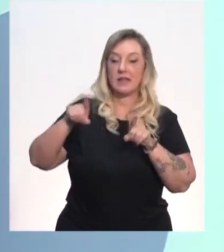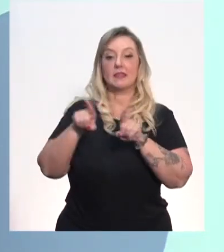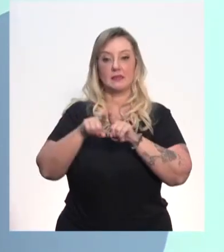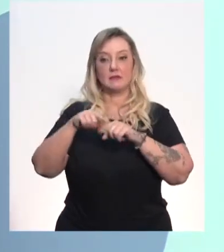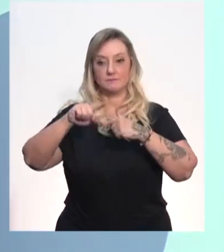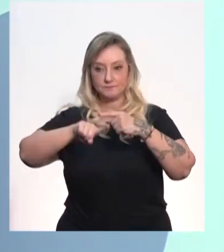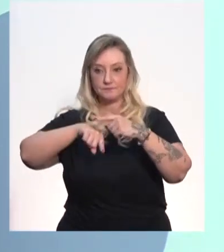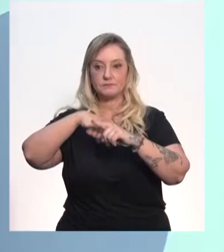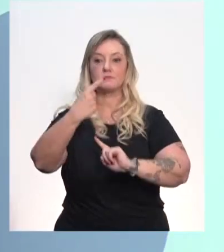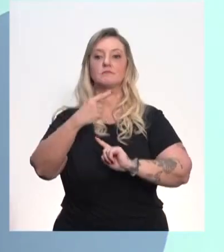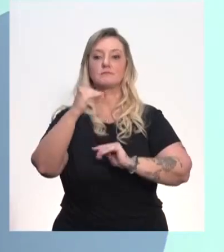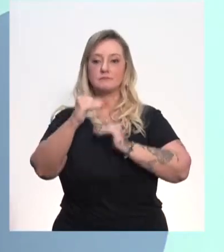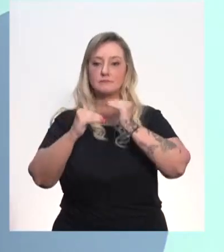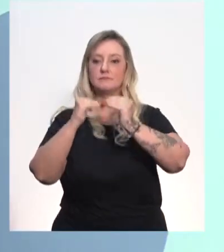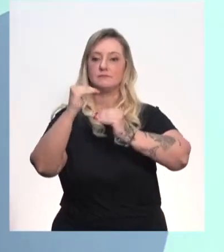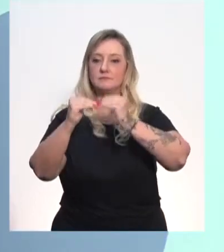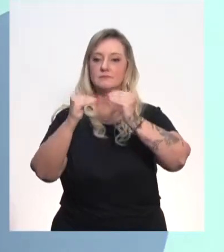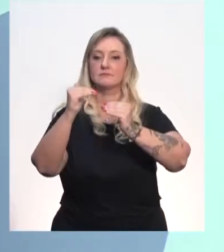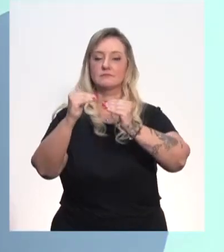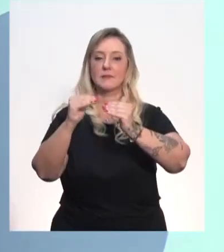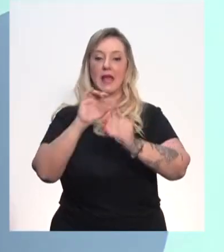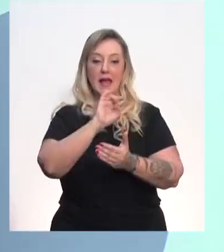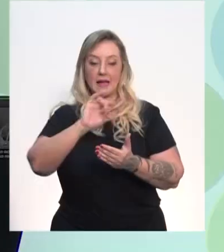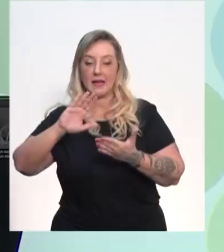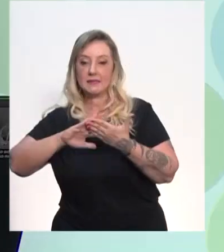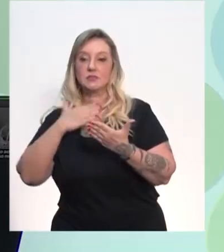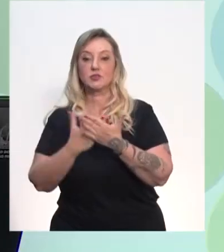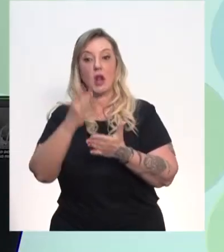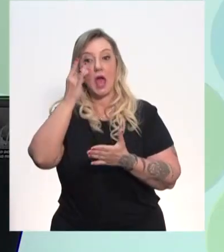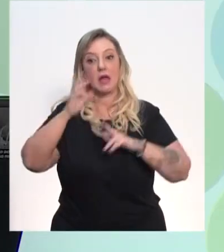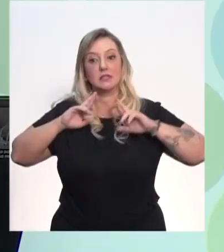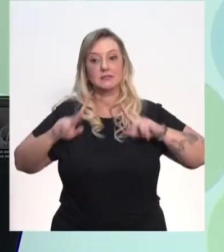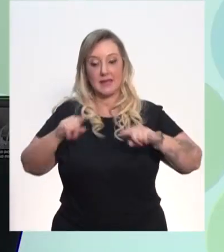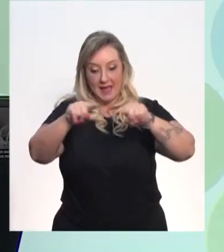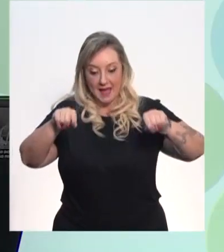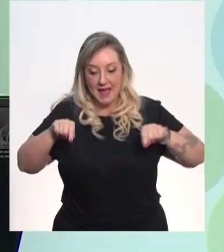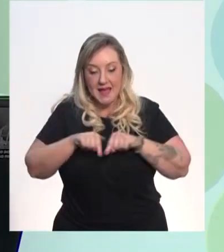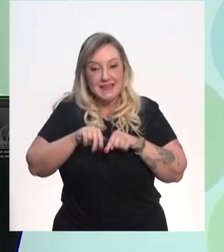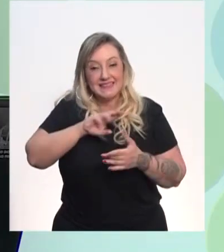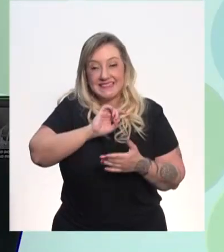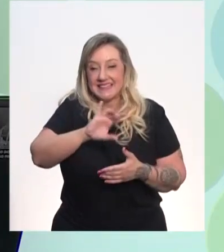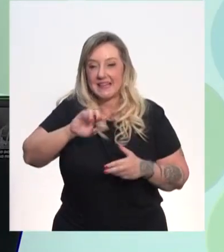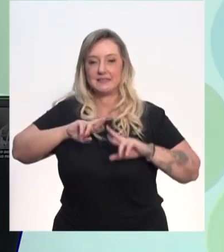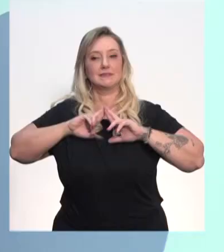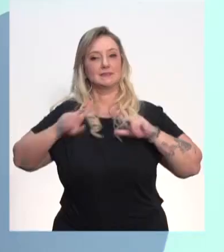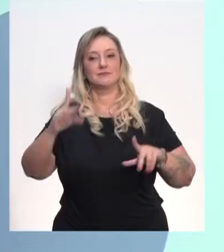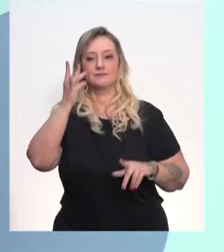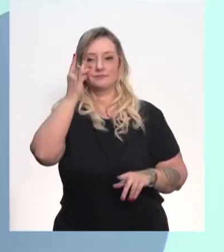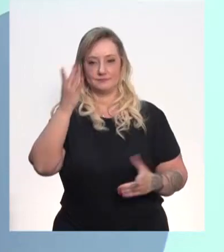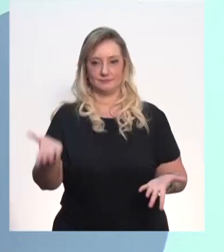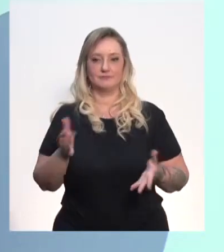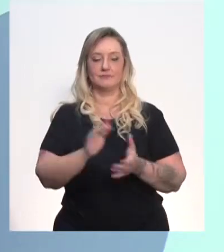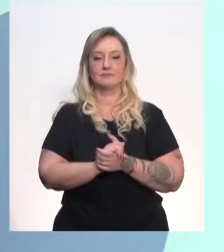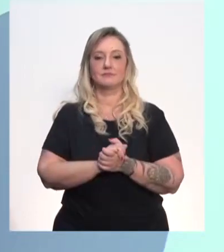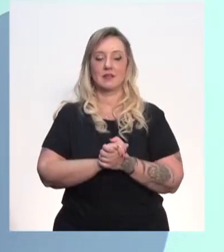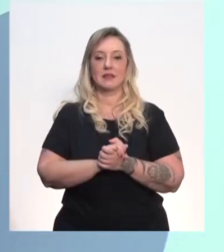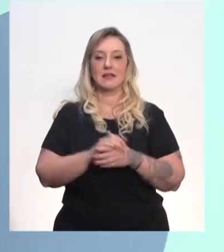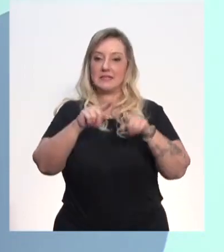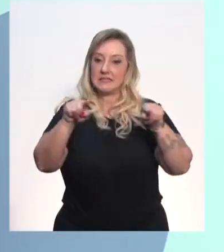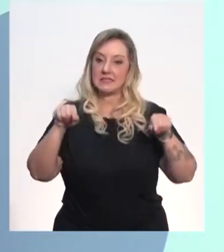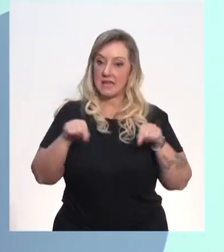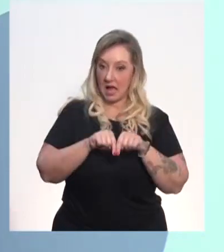dessas ferramentas, que é o Teams, que a gente pode usar tanto para a comunicação interna das equipes, mas pode usar também para se comunicar